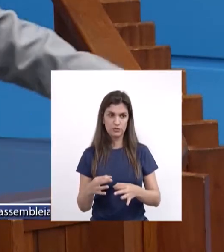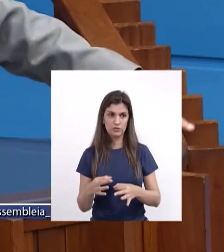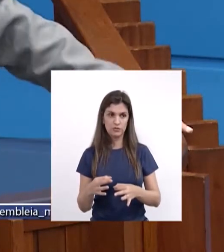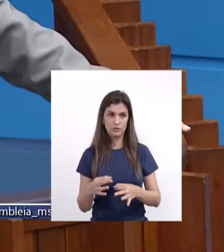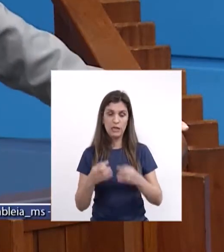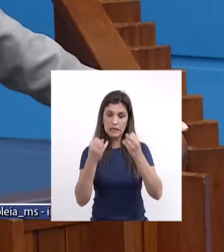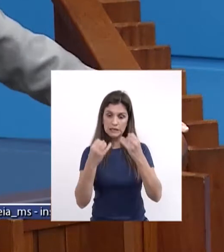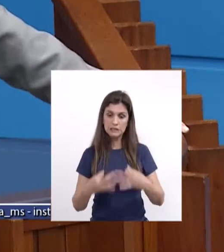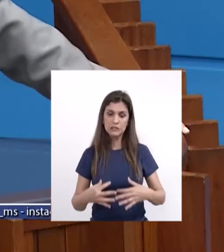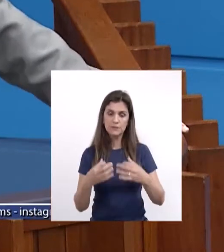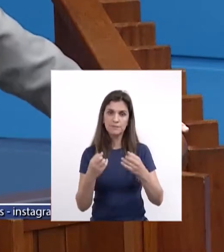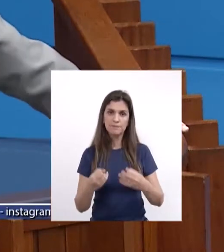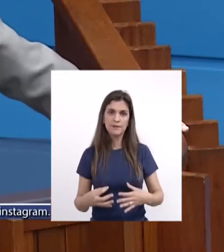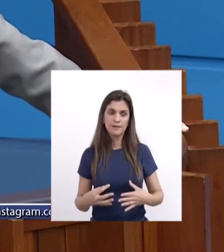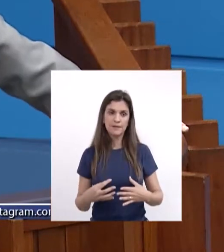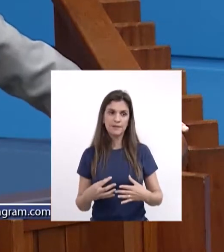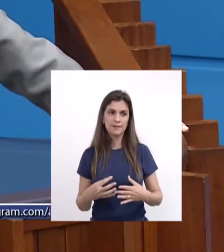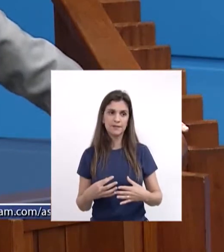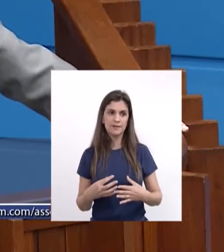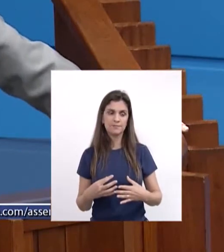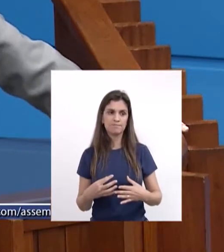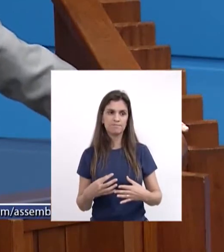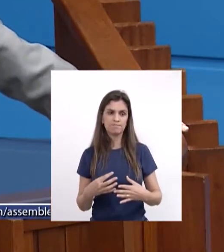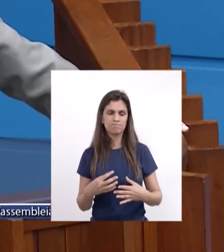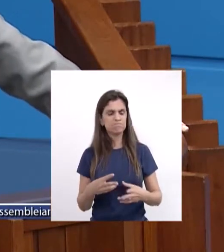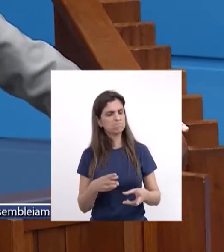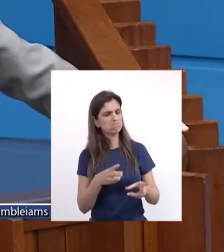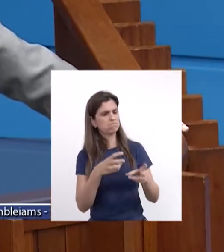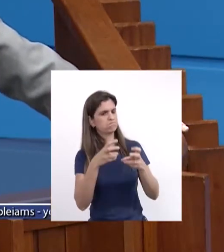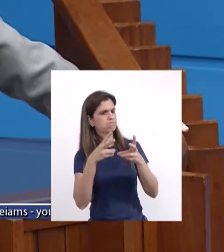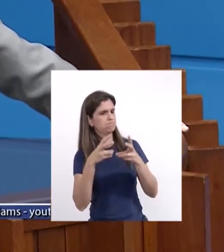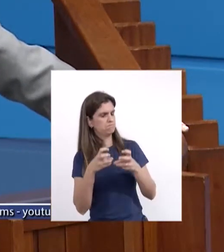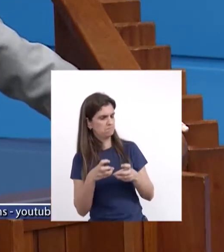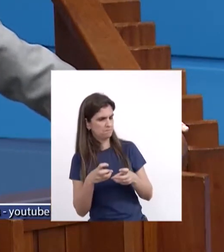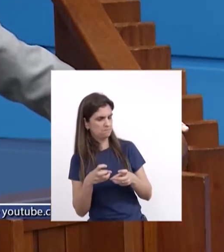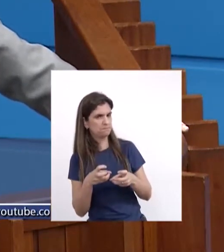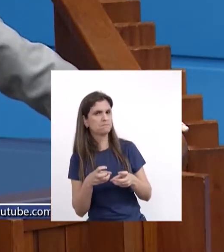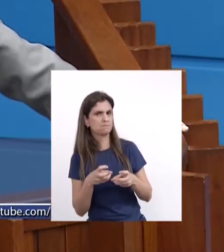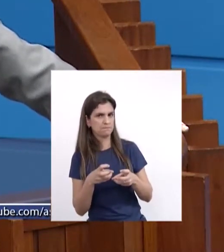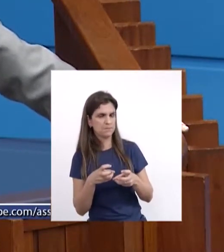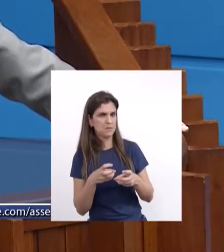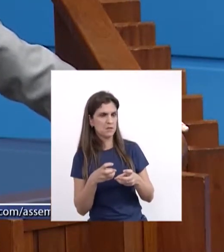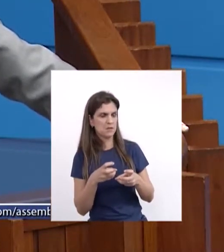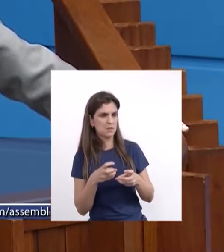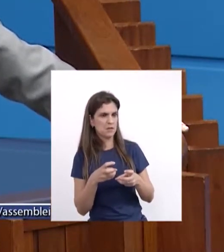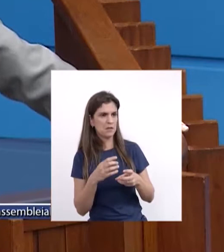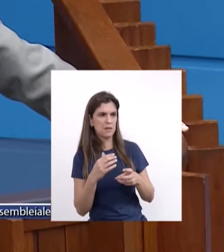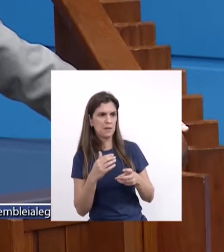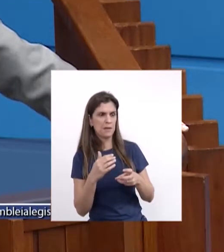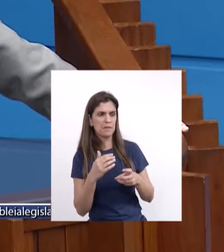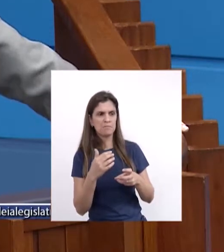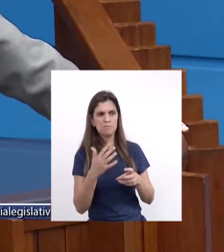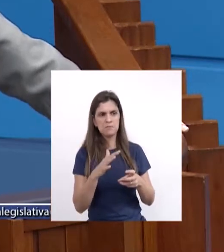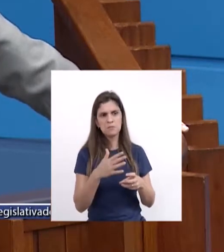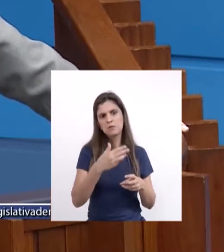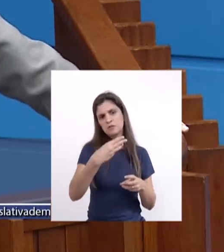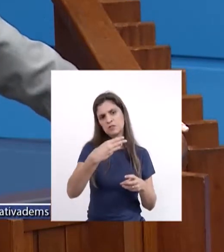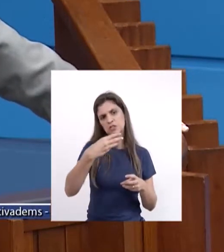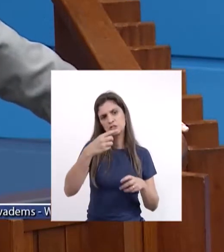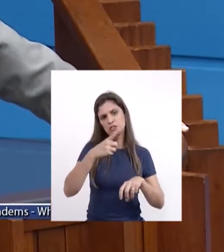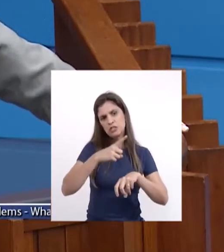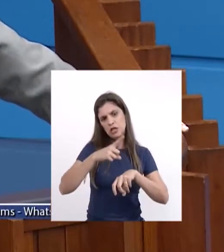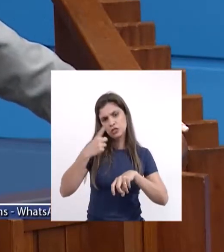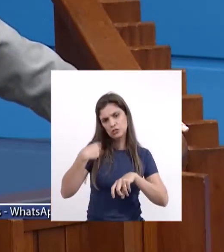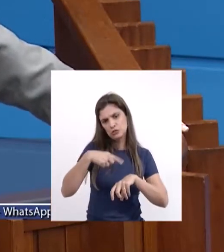de que ela constatou, né, durante aquelas menos de 3 horas, né, e evidente